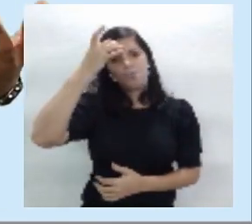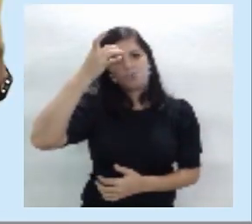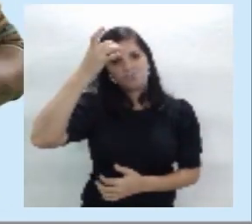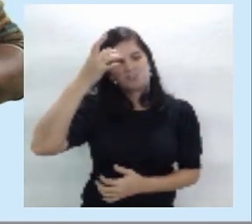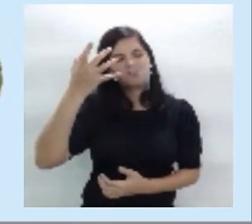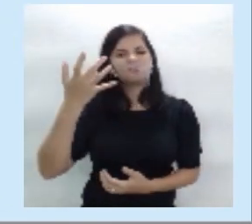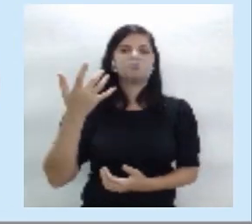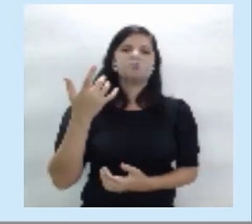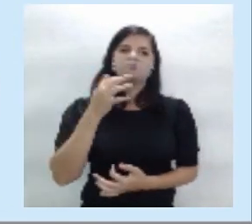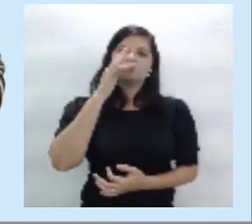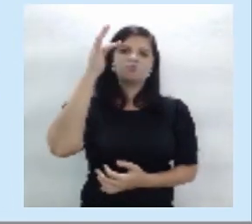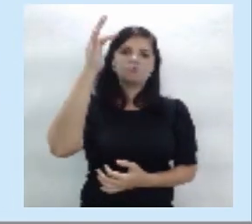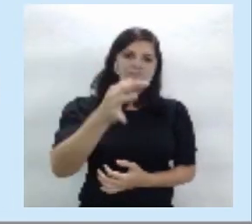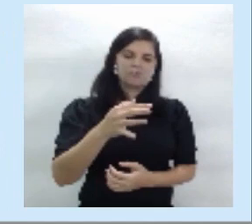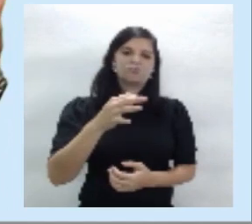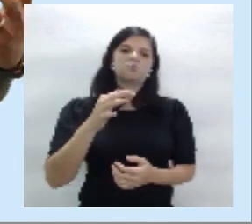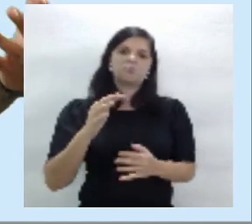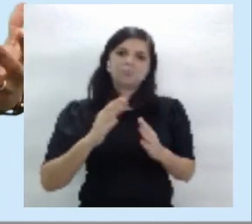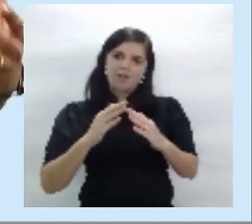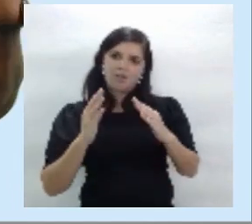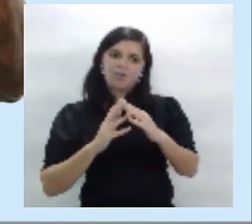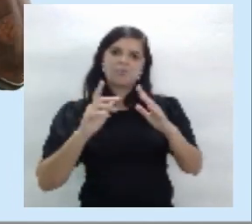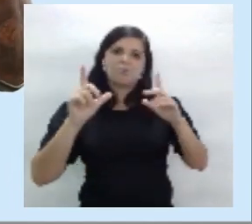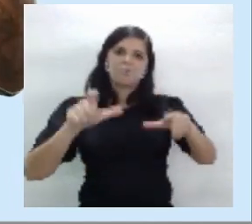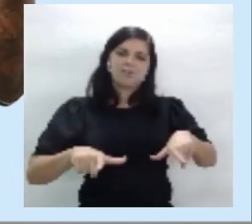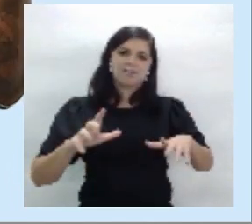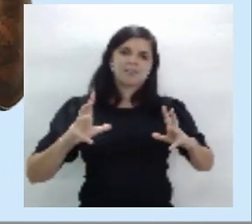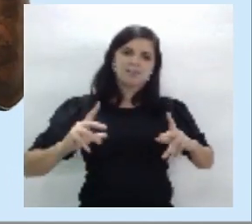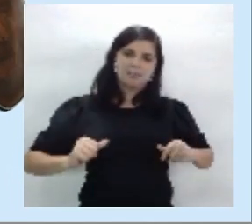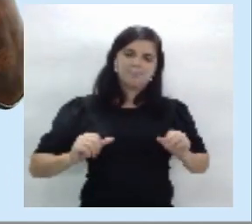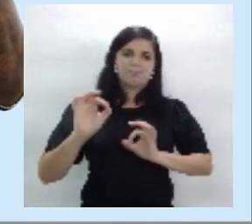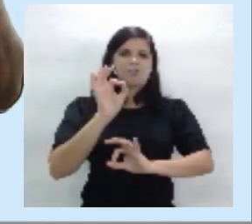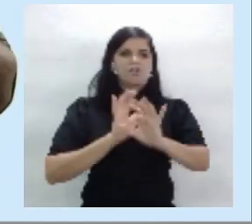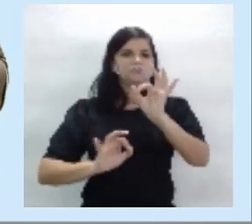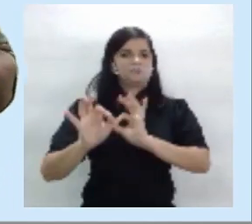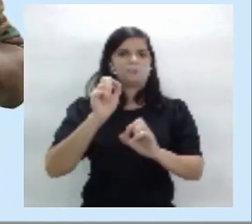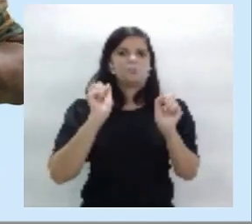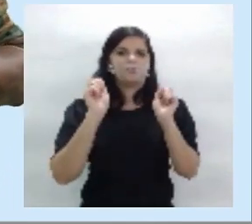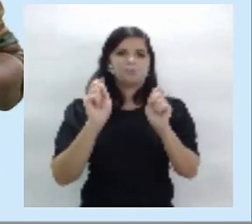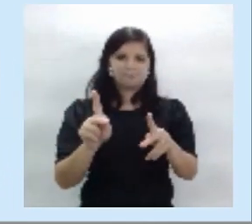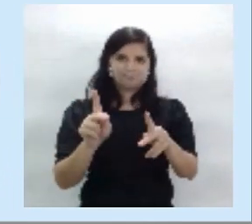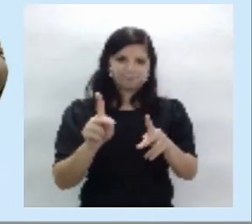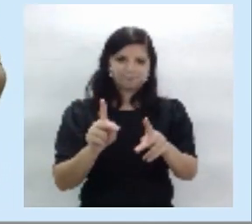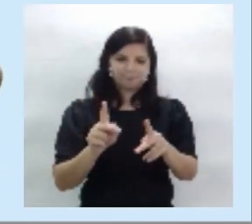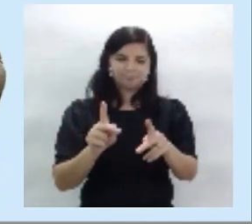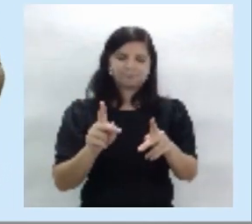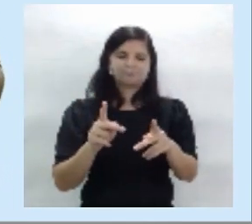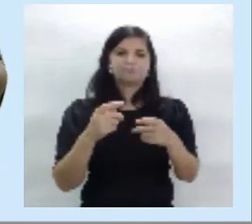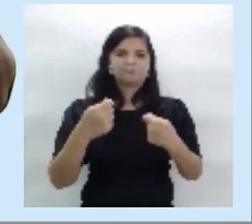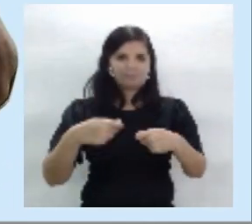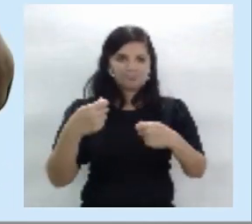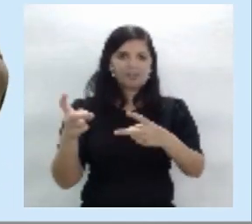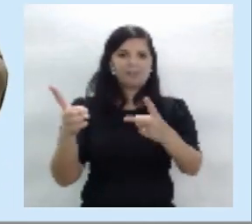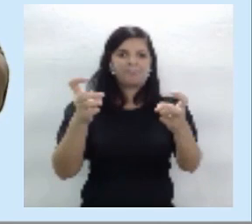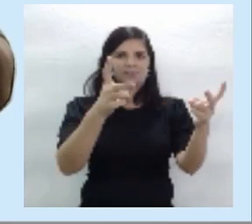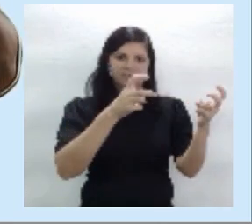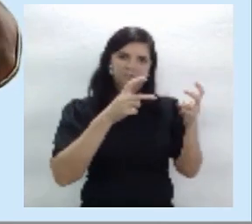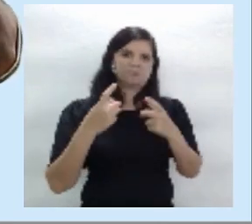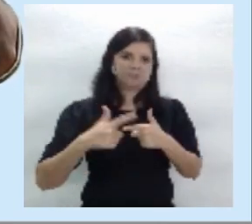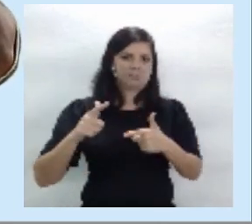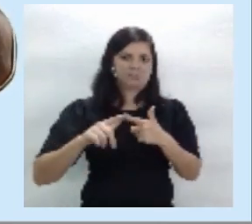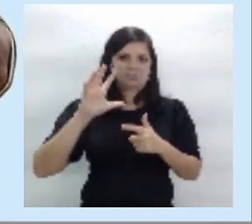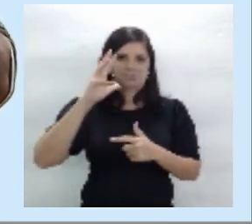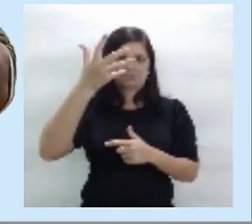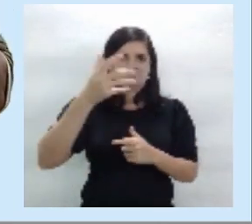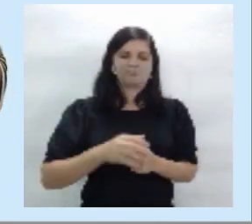que nós consigamos daí viver num local mais limpo e organizado, tá? Então, é interessante observarmos esse fator.